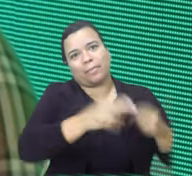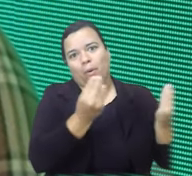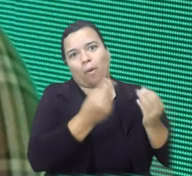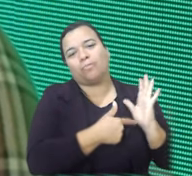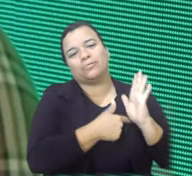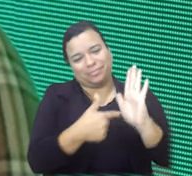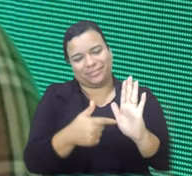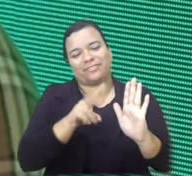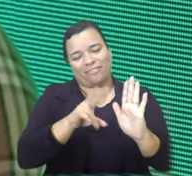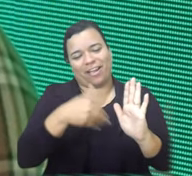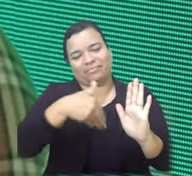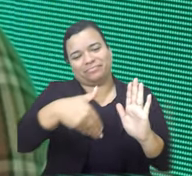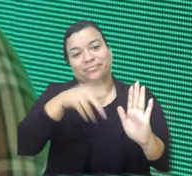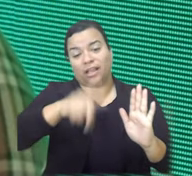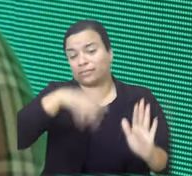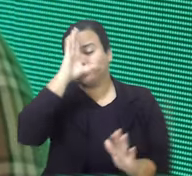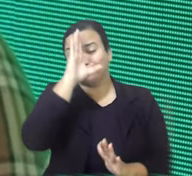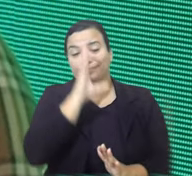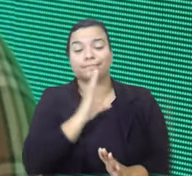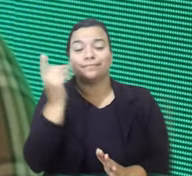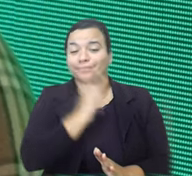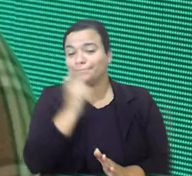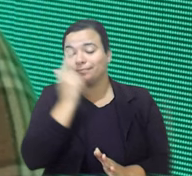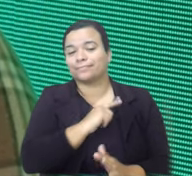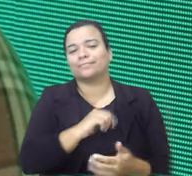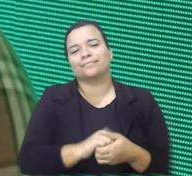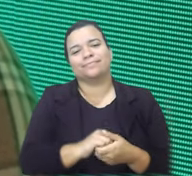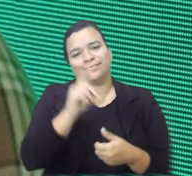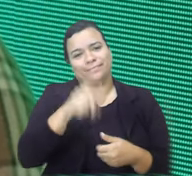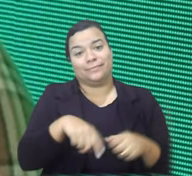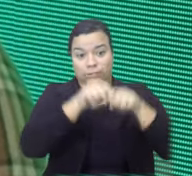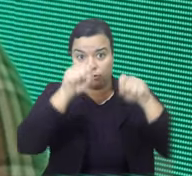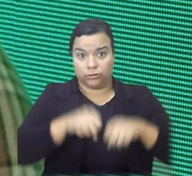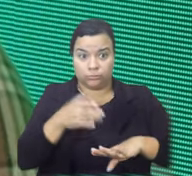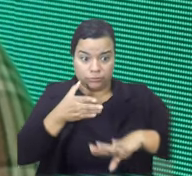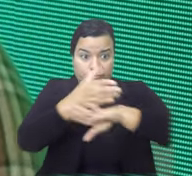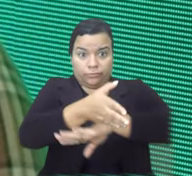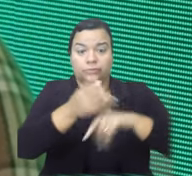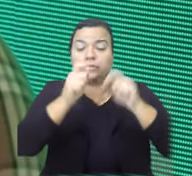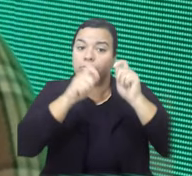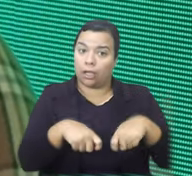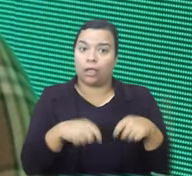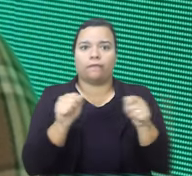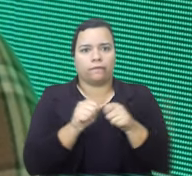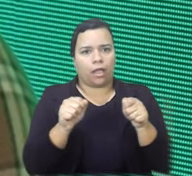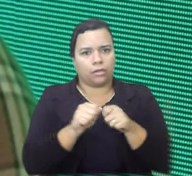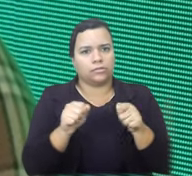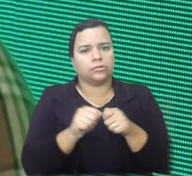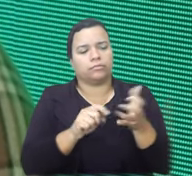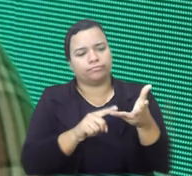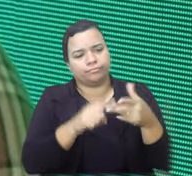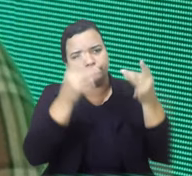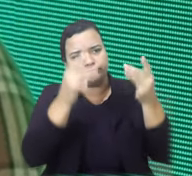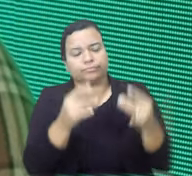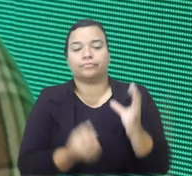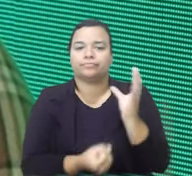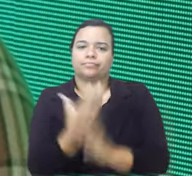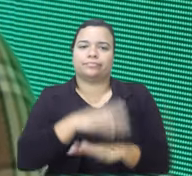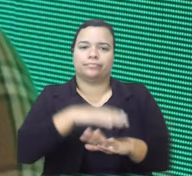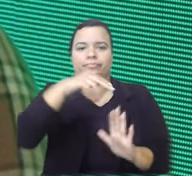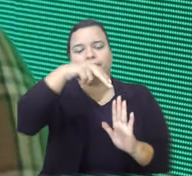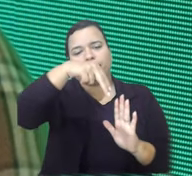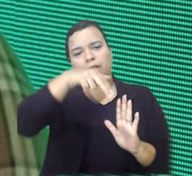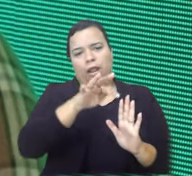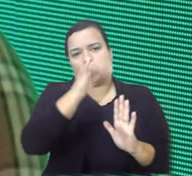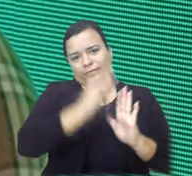vocês que é um sistema gratuito é uma um sistema de entrada que vocês podem fazer uso para emissão das suas notas fiscais e